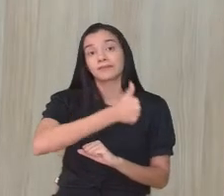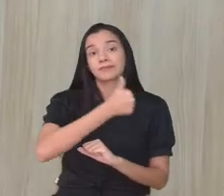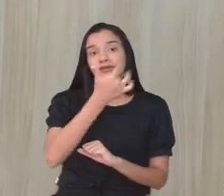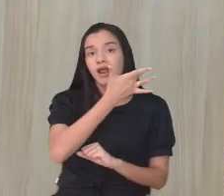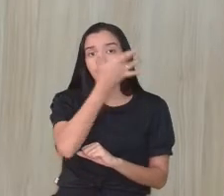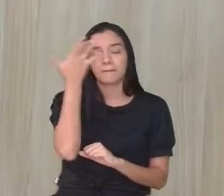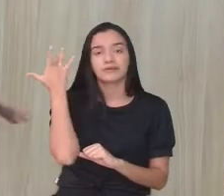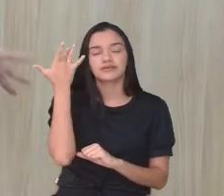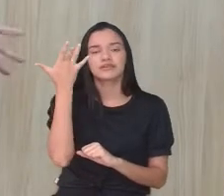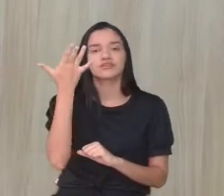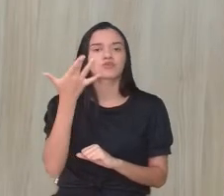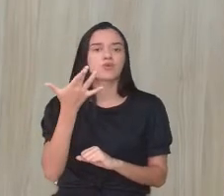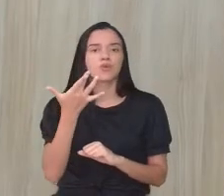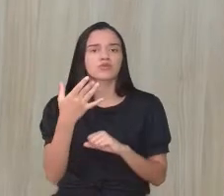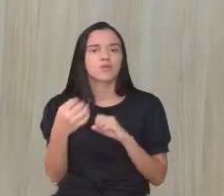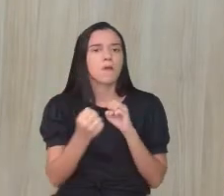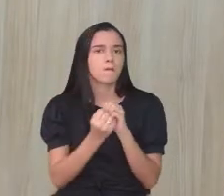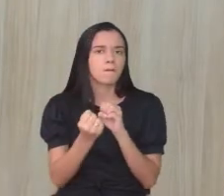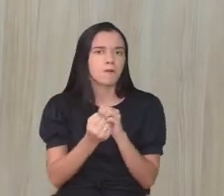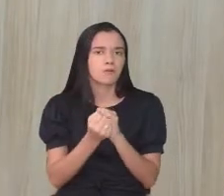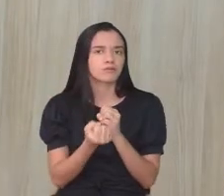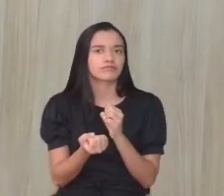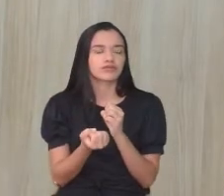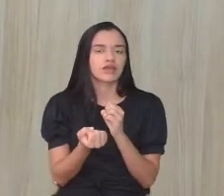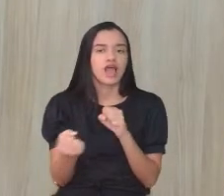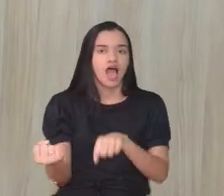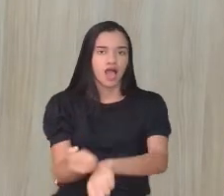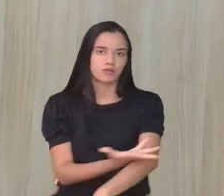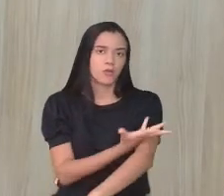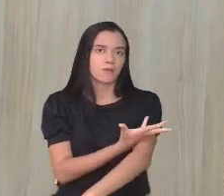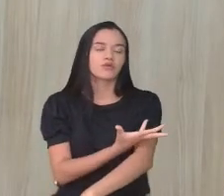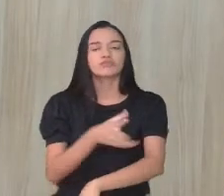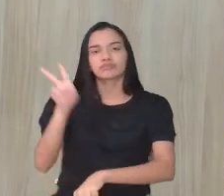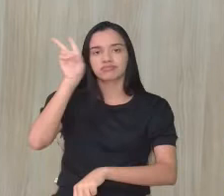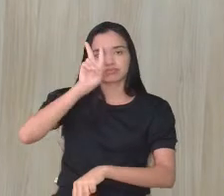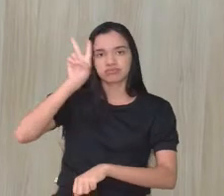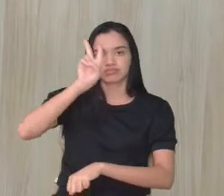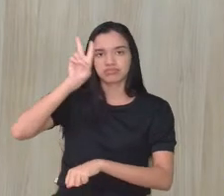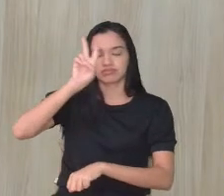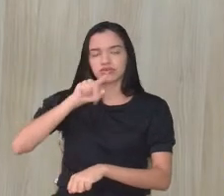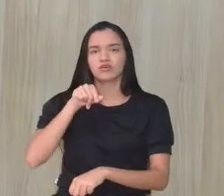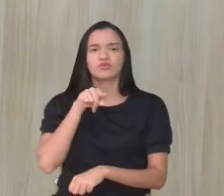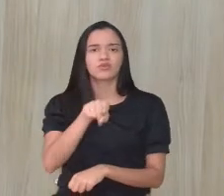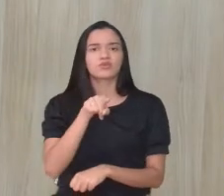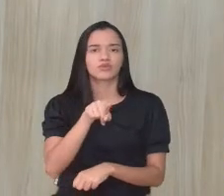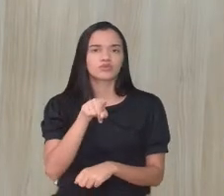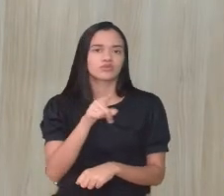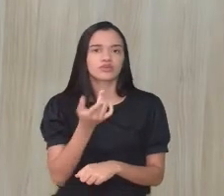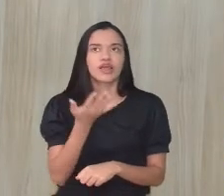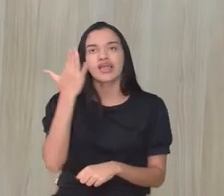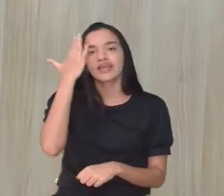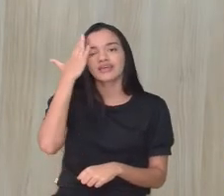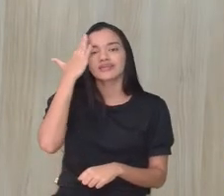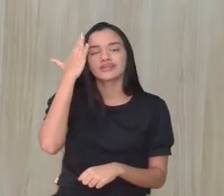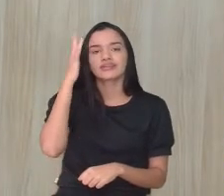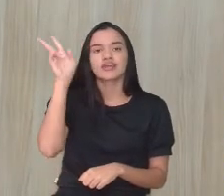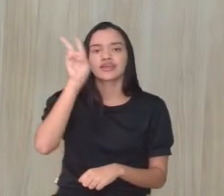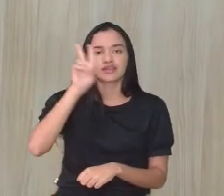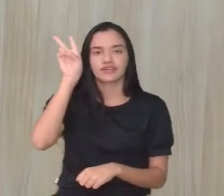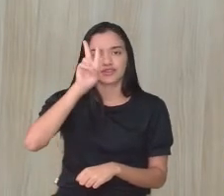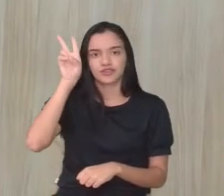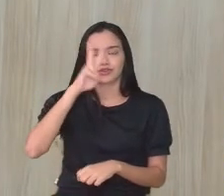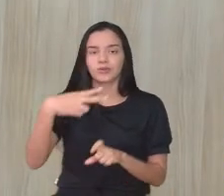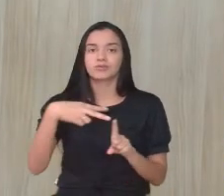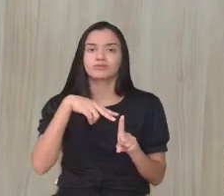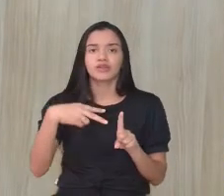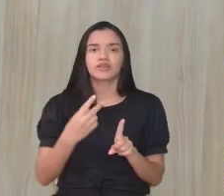grau mais de proximidade com relação às emoções, com relação à história. Você entender a história pelo ponto de